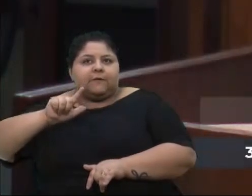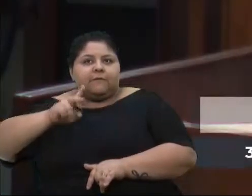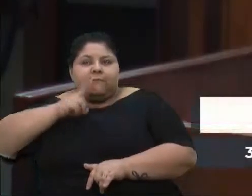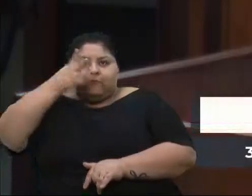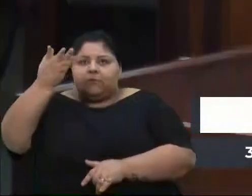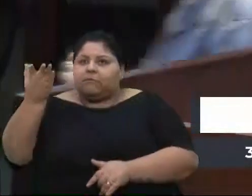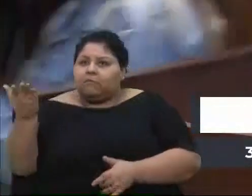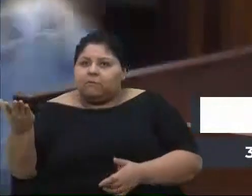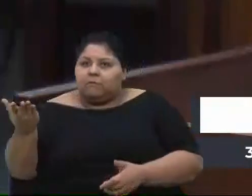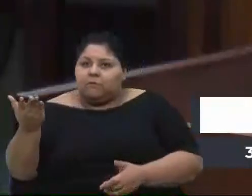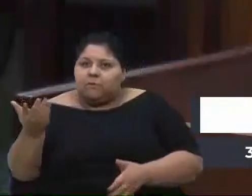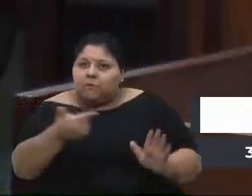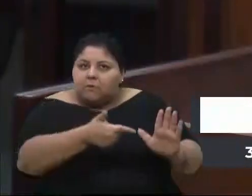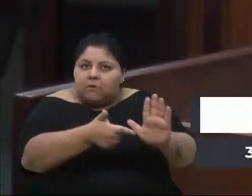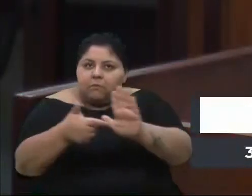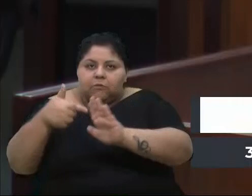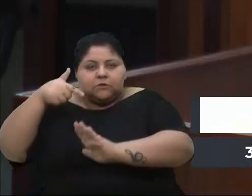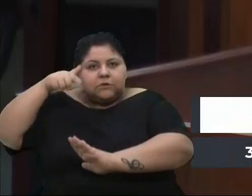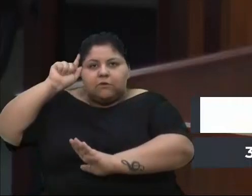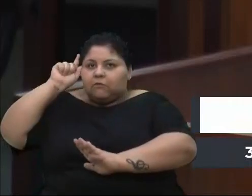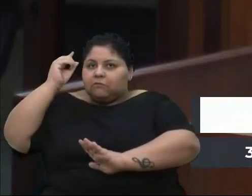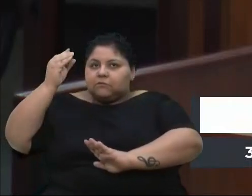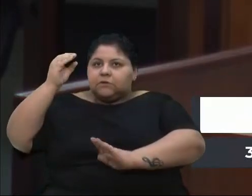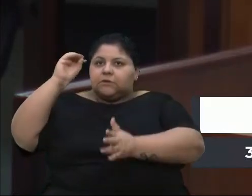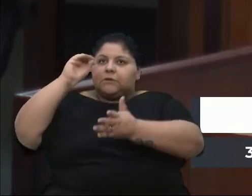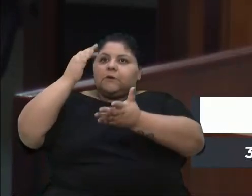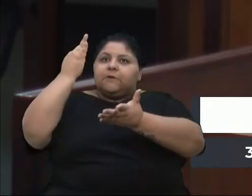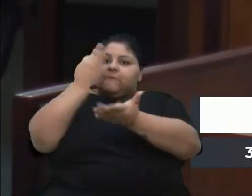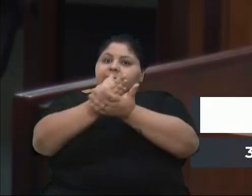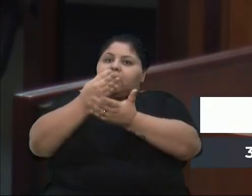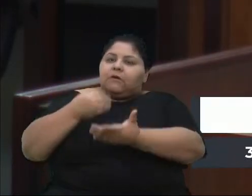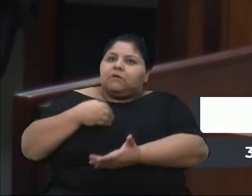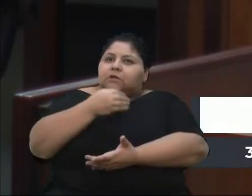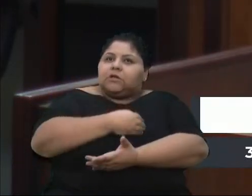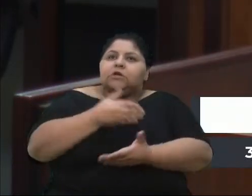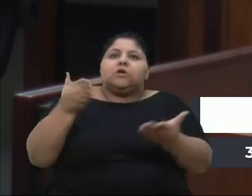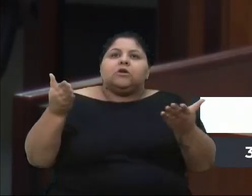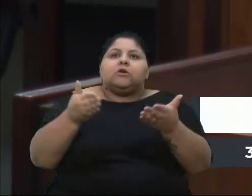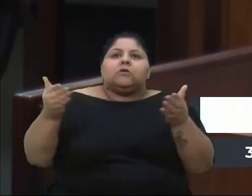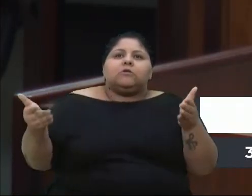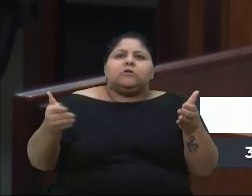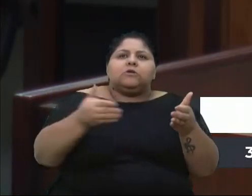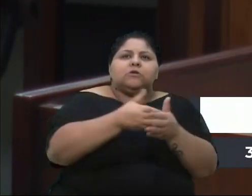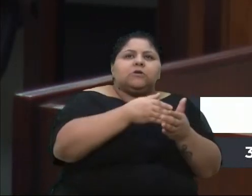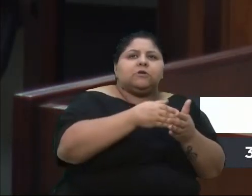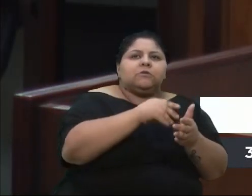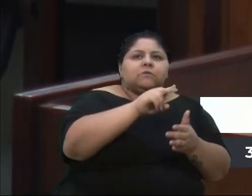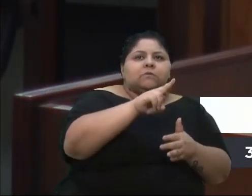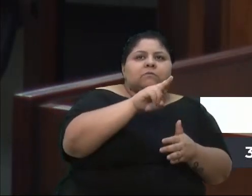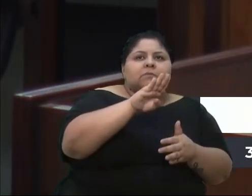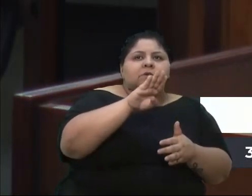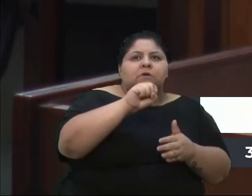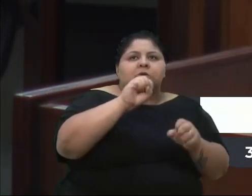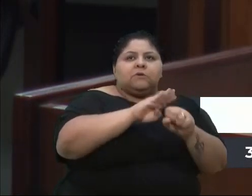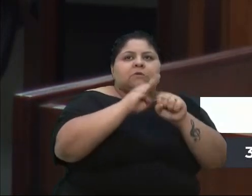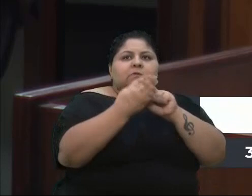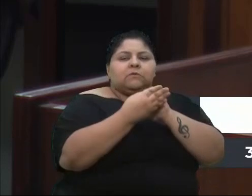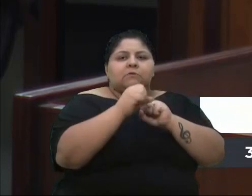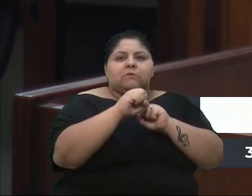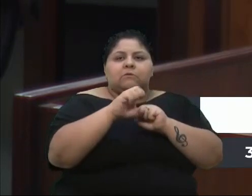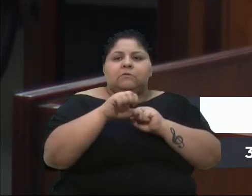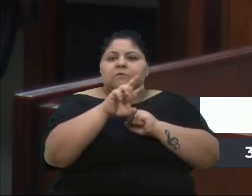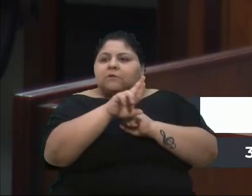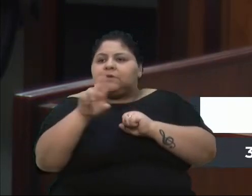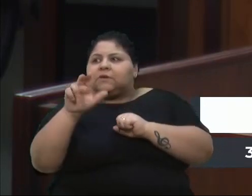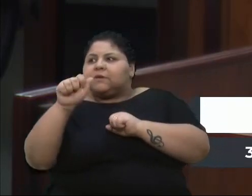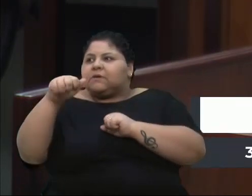Gente, eu divulguei ontem aqui na sessão que não tem médico. Hoje eu estive na UBS do bairro Serrano, a 2 quadras da minha